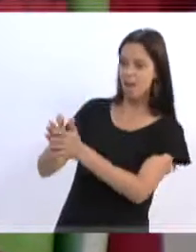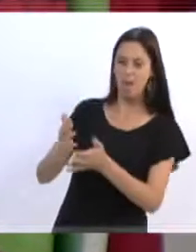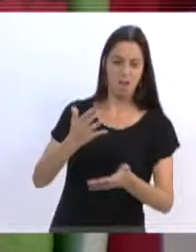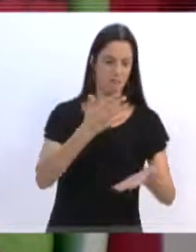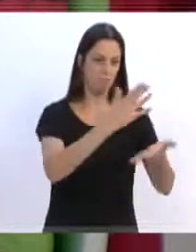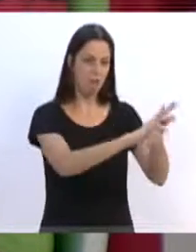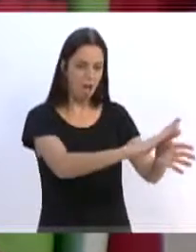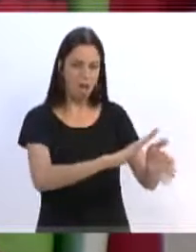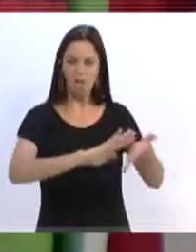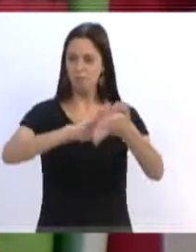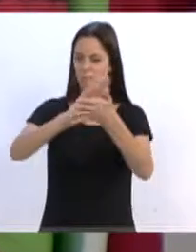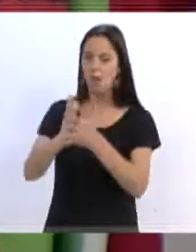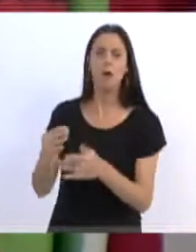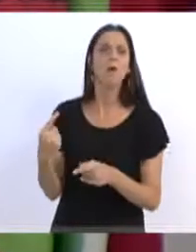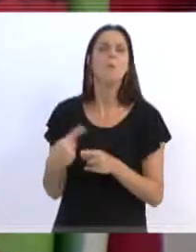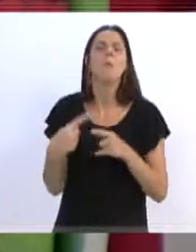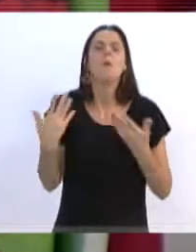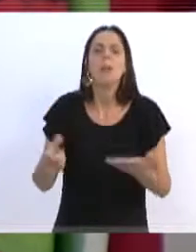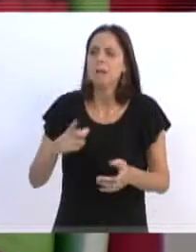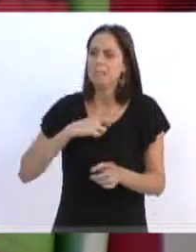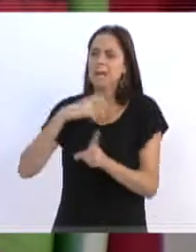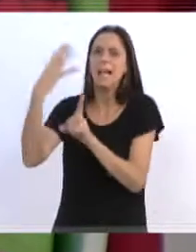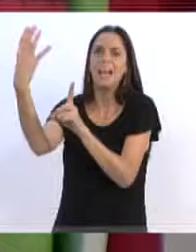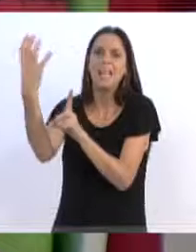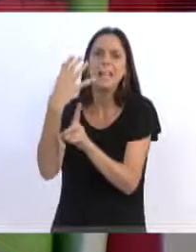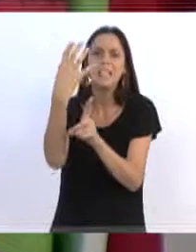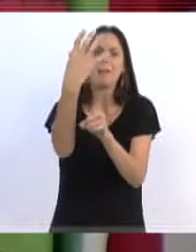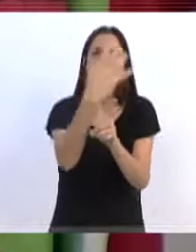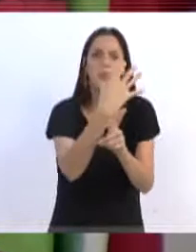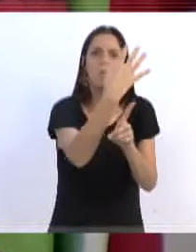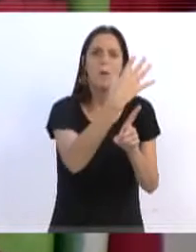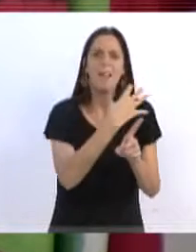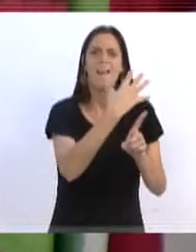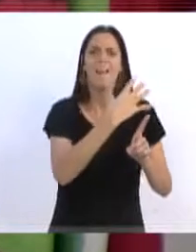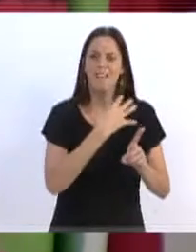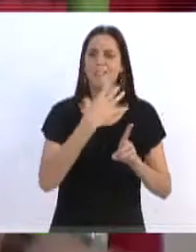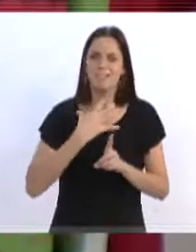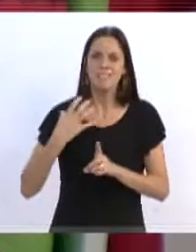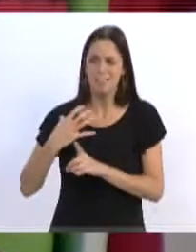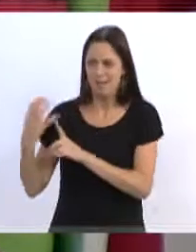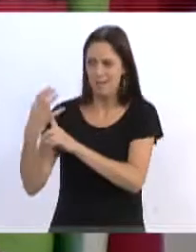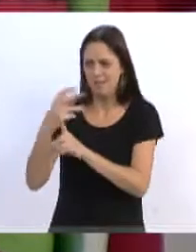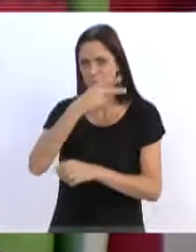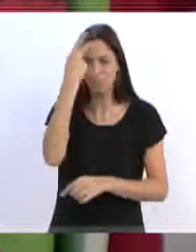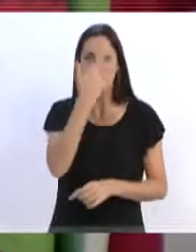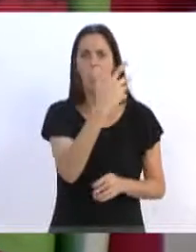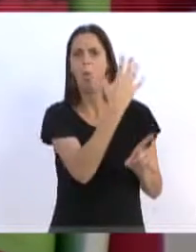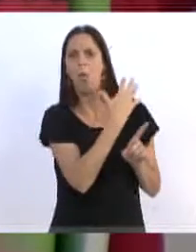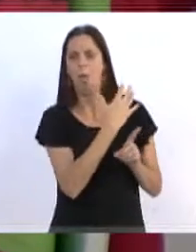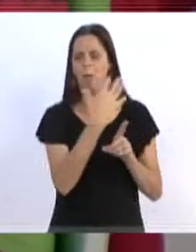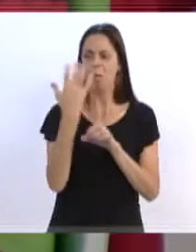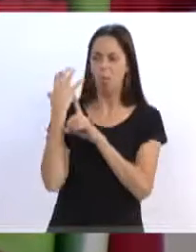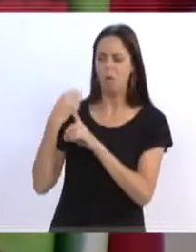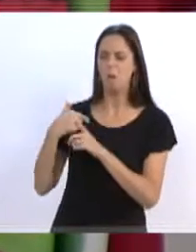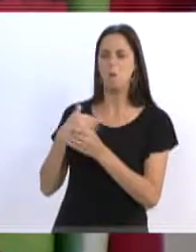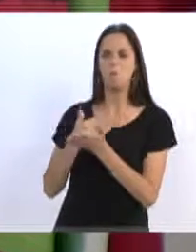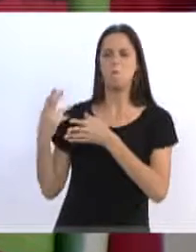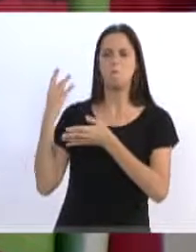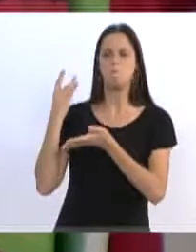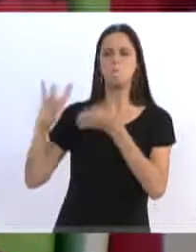influências eu diria até extra terrenas vou dizer que são coisas que